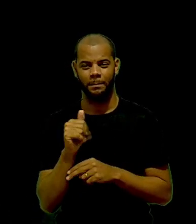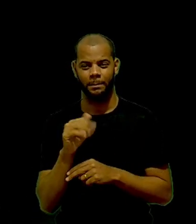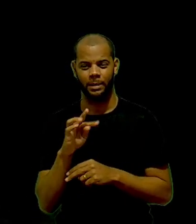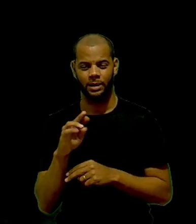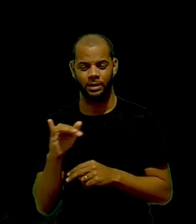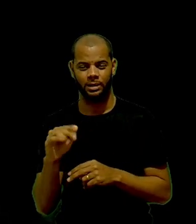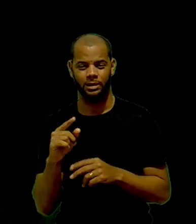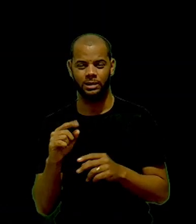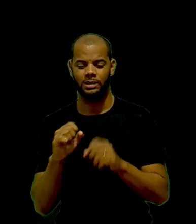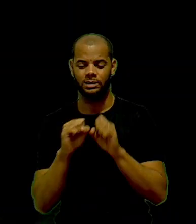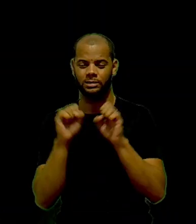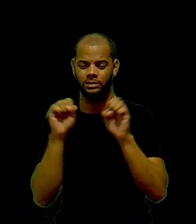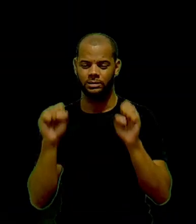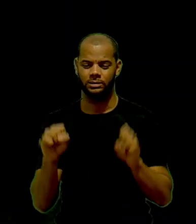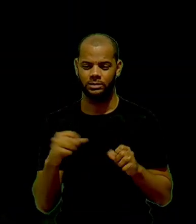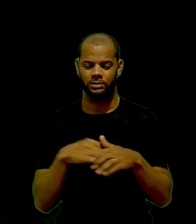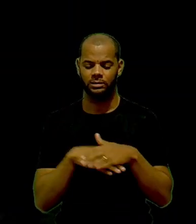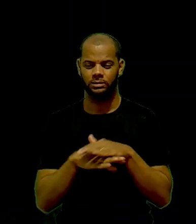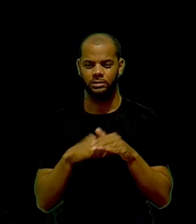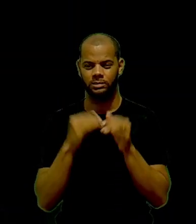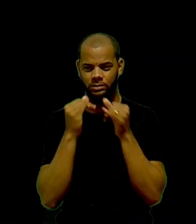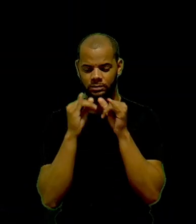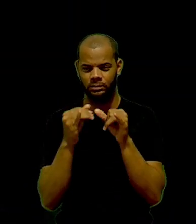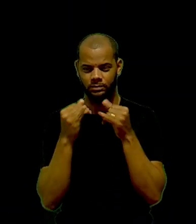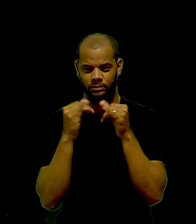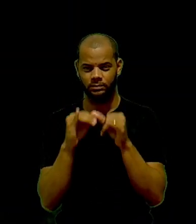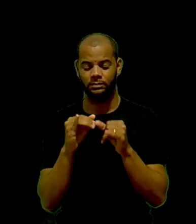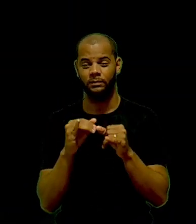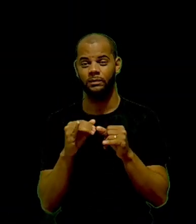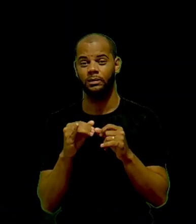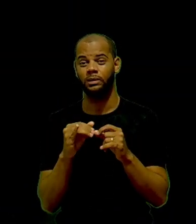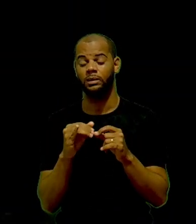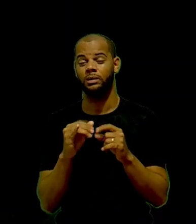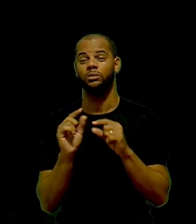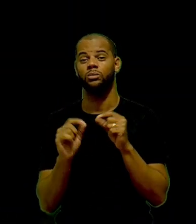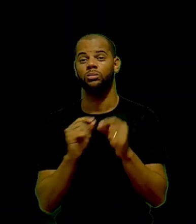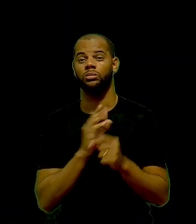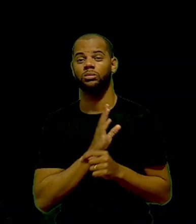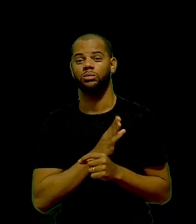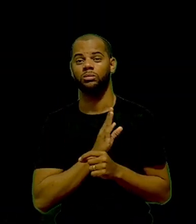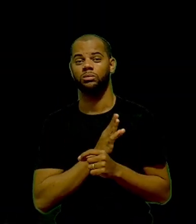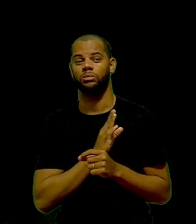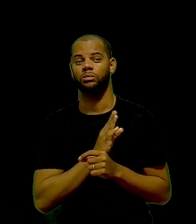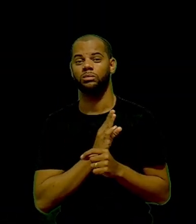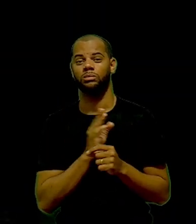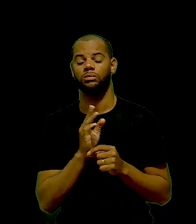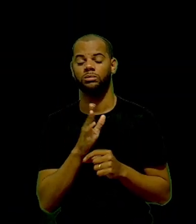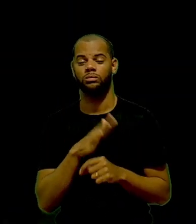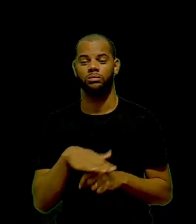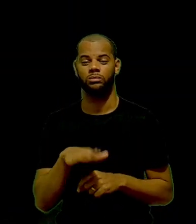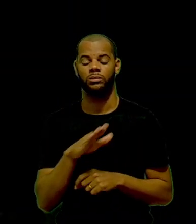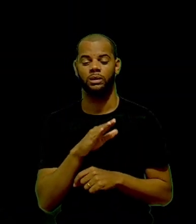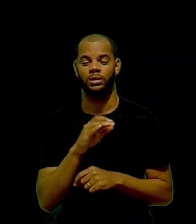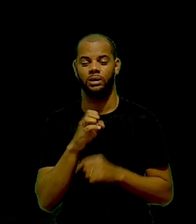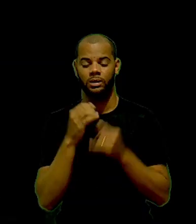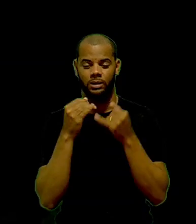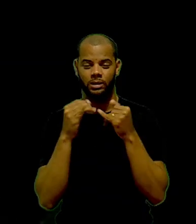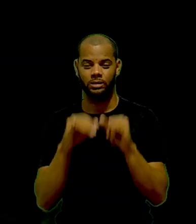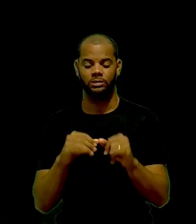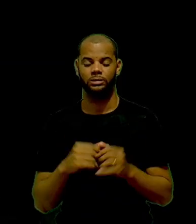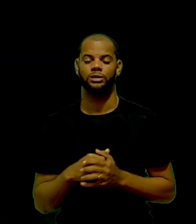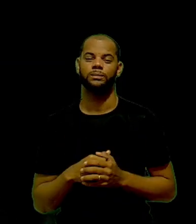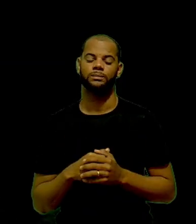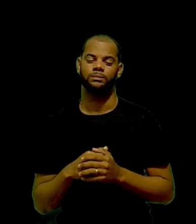em sistemas de armazenamento de energia em baterias, sendo a bateria o coração do sistema de armazenamento de energia.